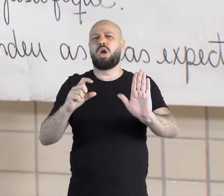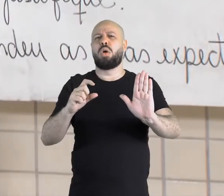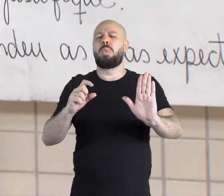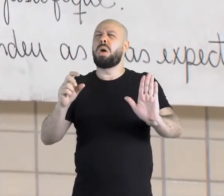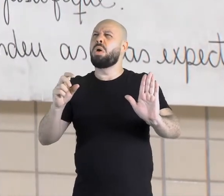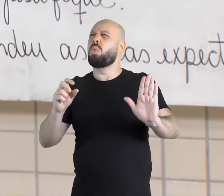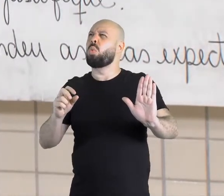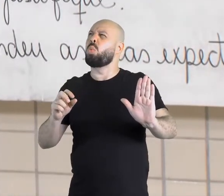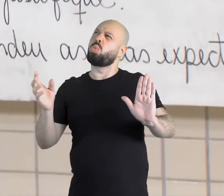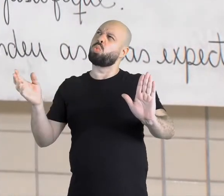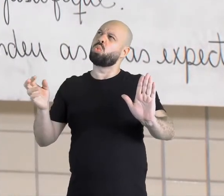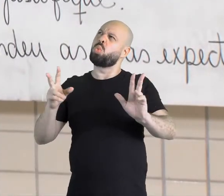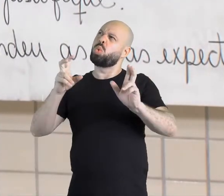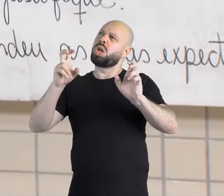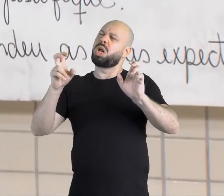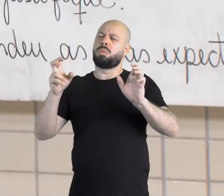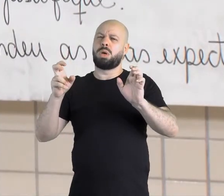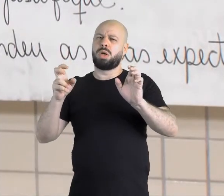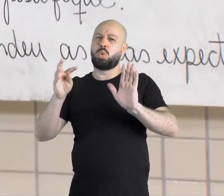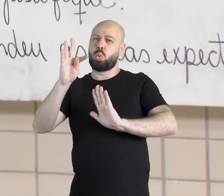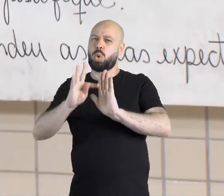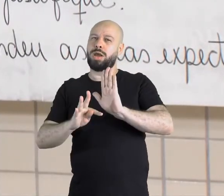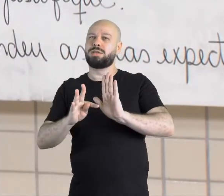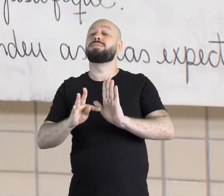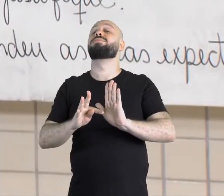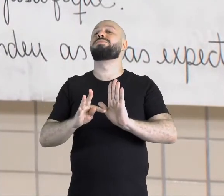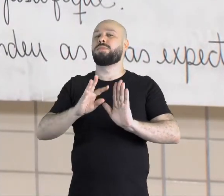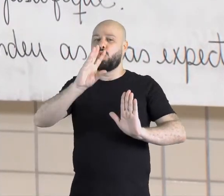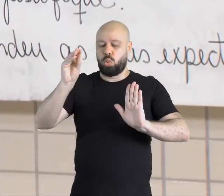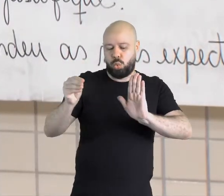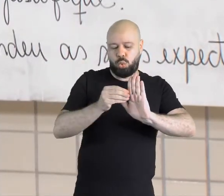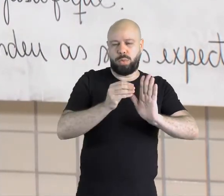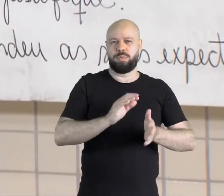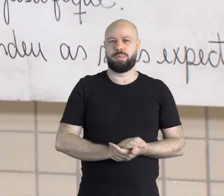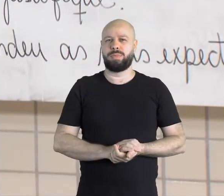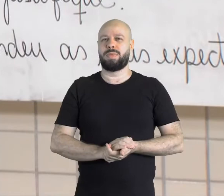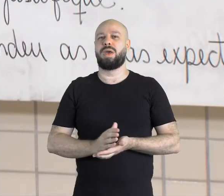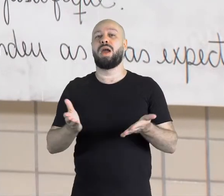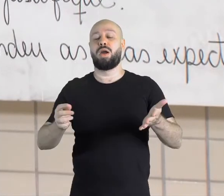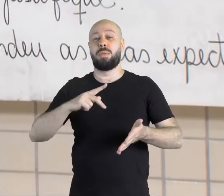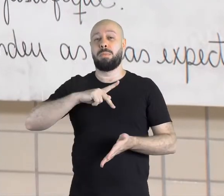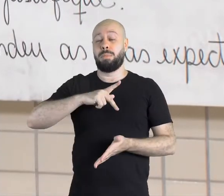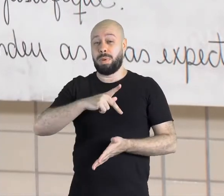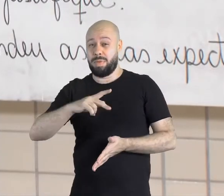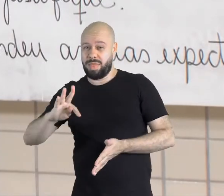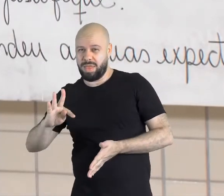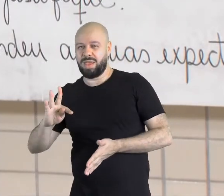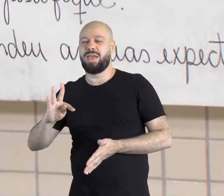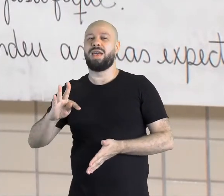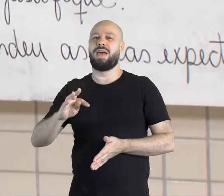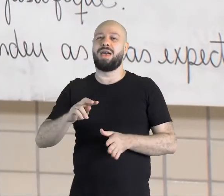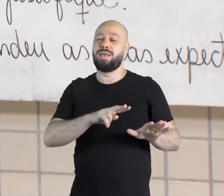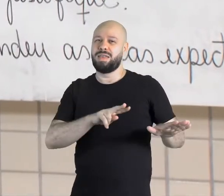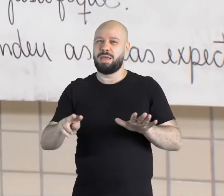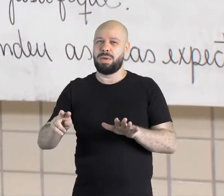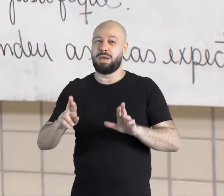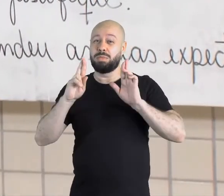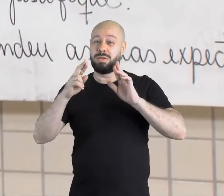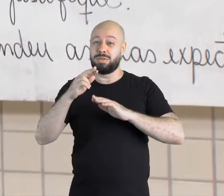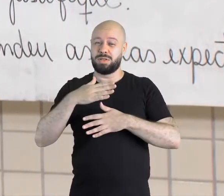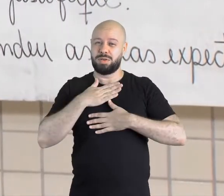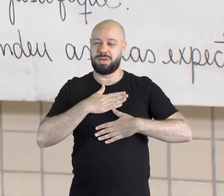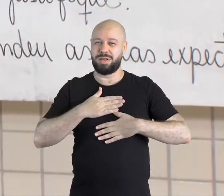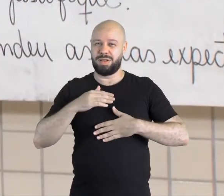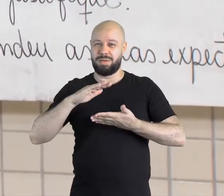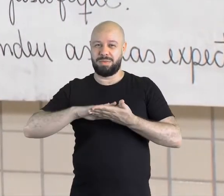texto. Essa foi nossa aula de PPT da semana. Espero que vocês tenham gostado e até a próxima.